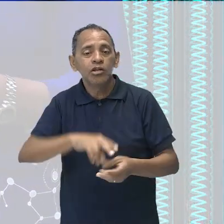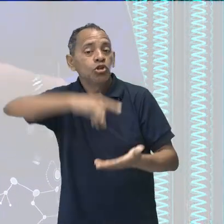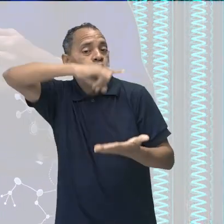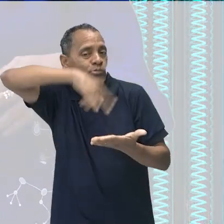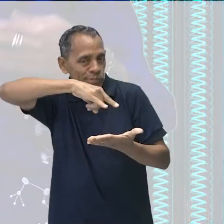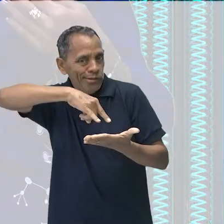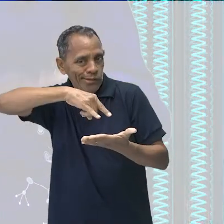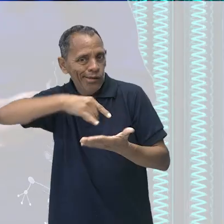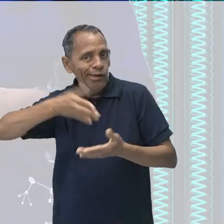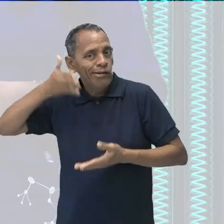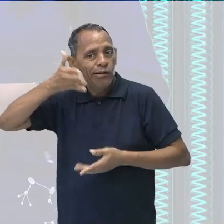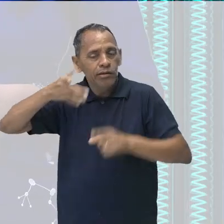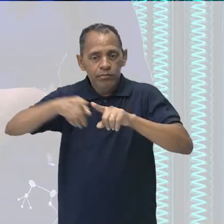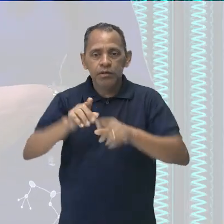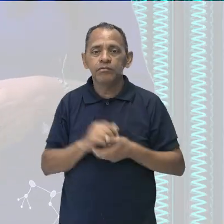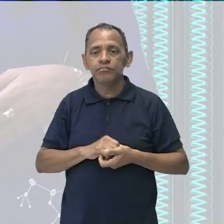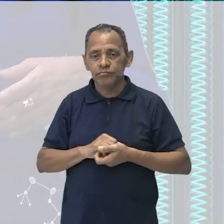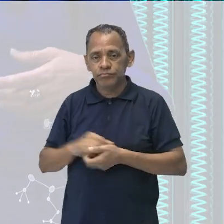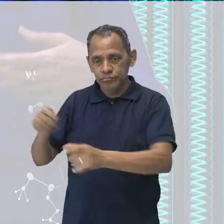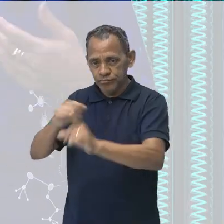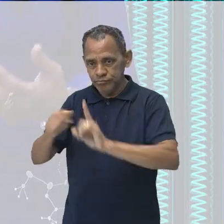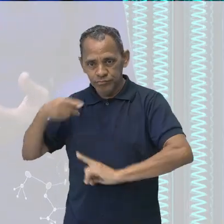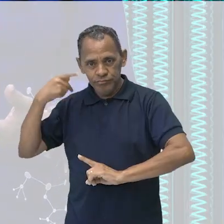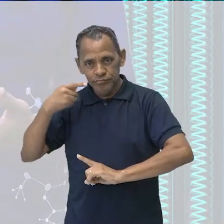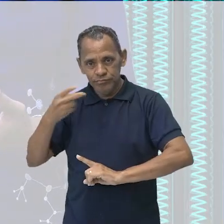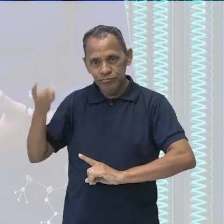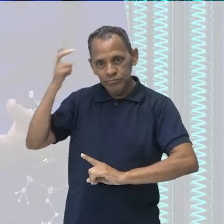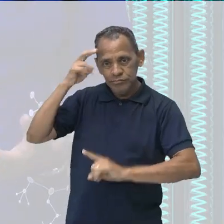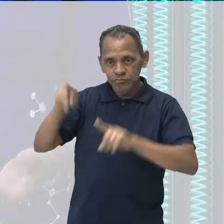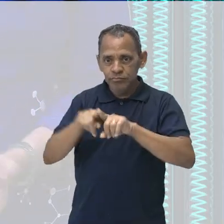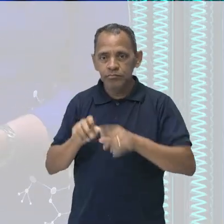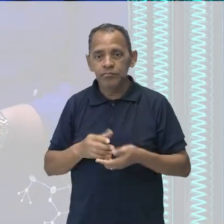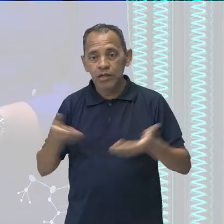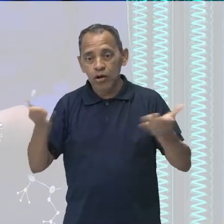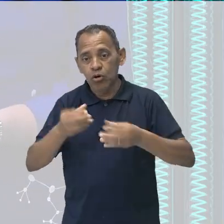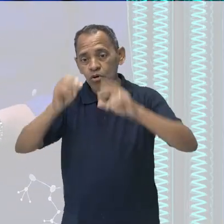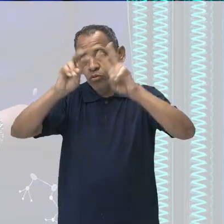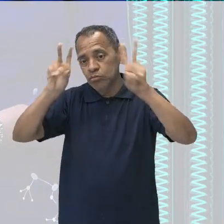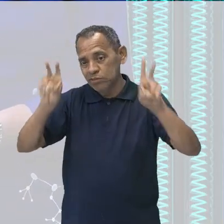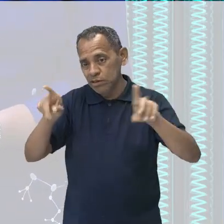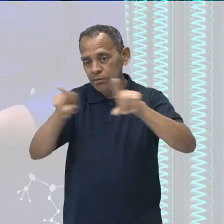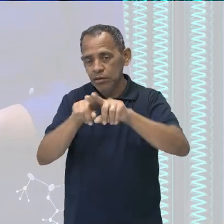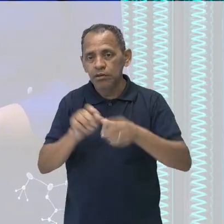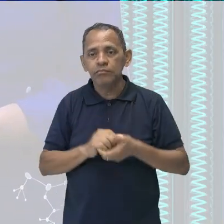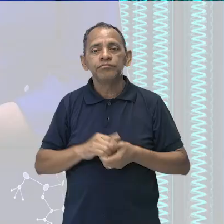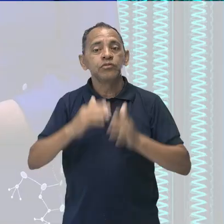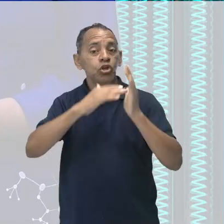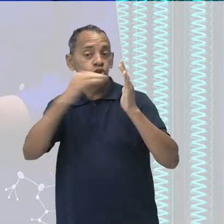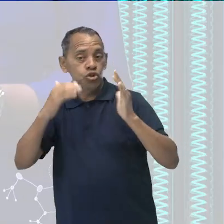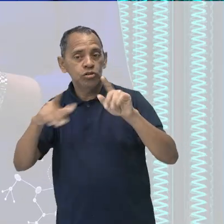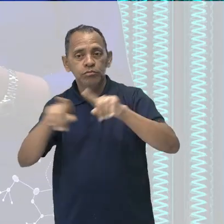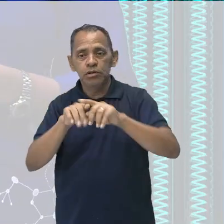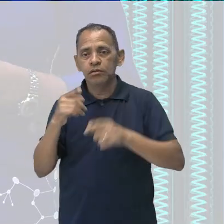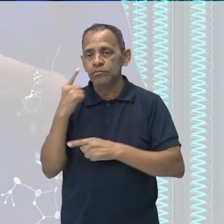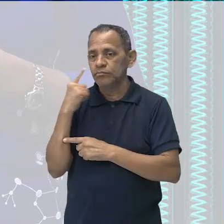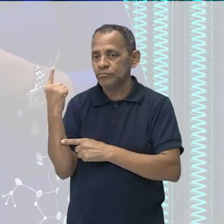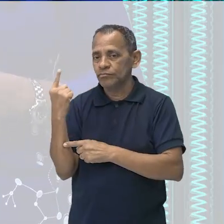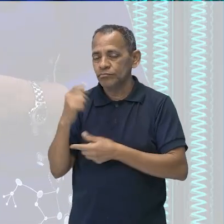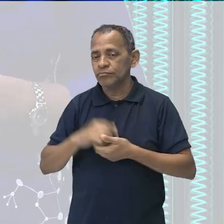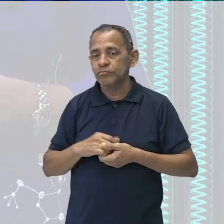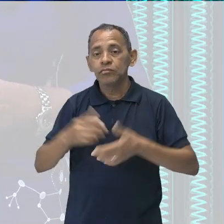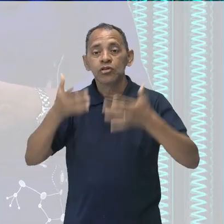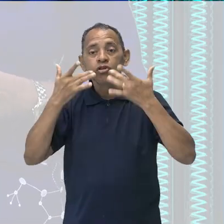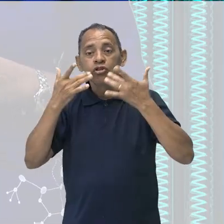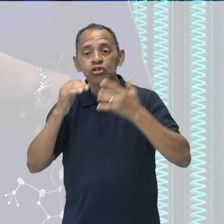ser social, política ou cultural. E vamos agora falar sobre estilos cênicos. Temos aí o